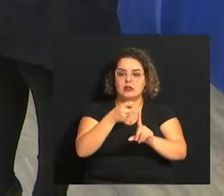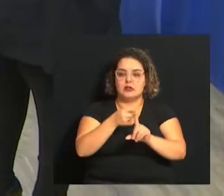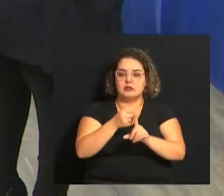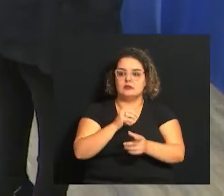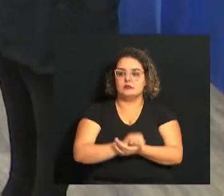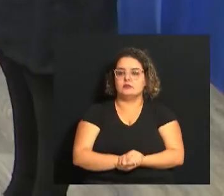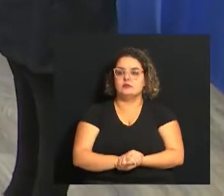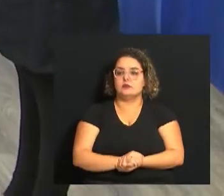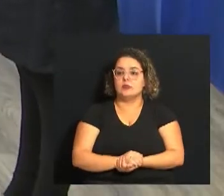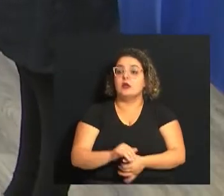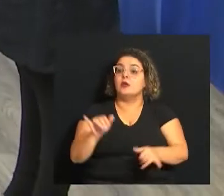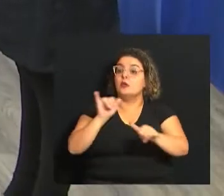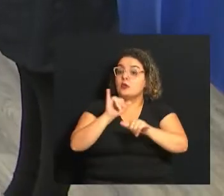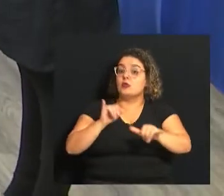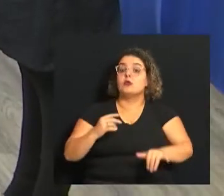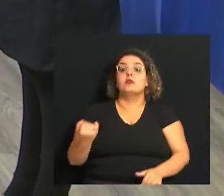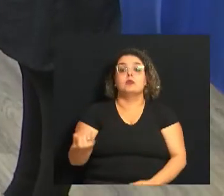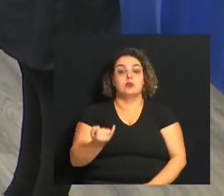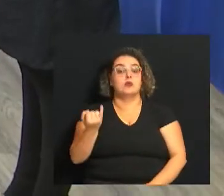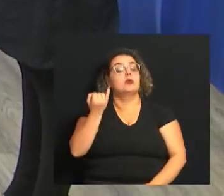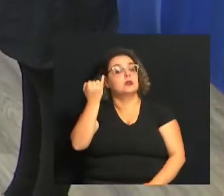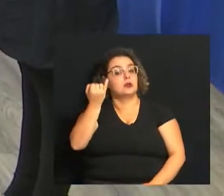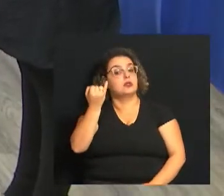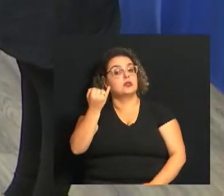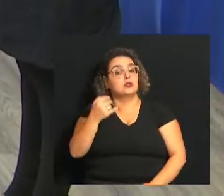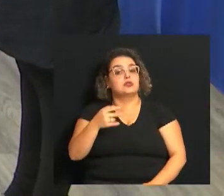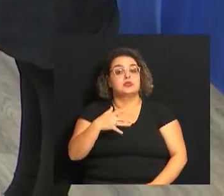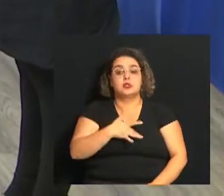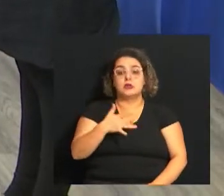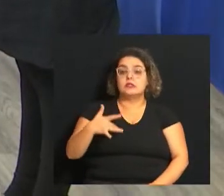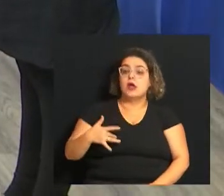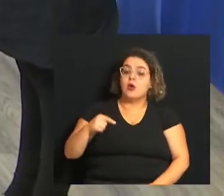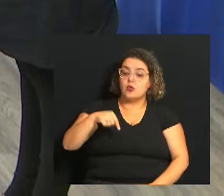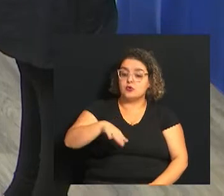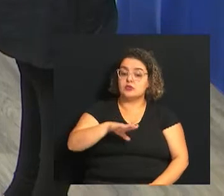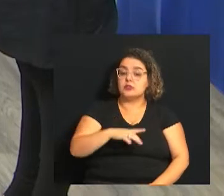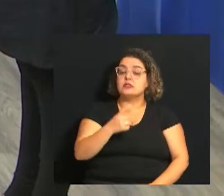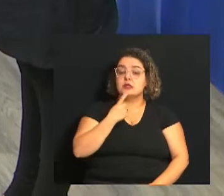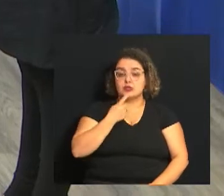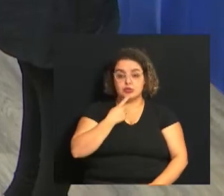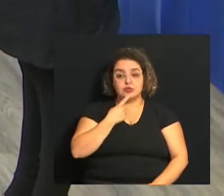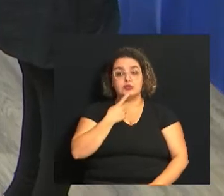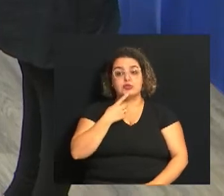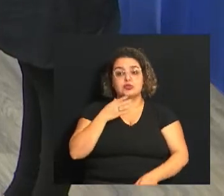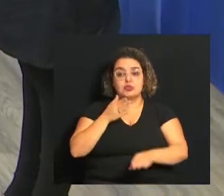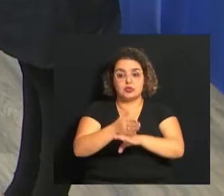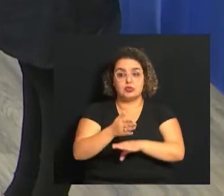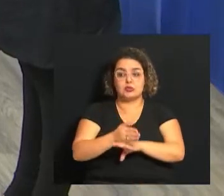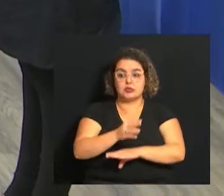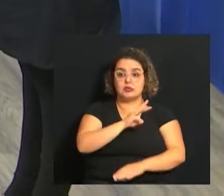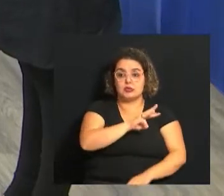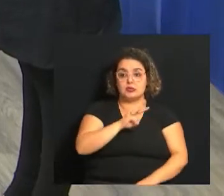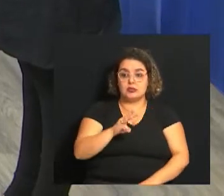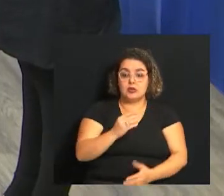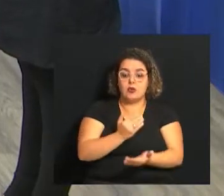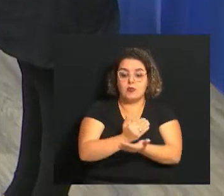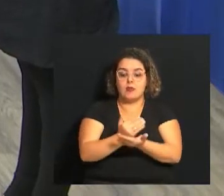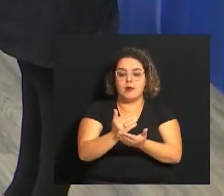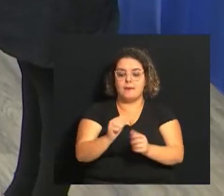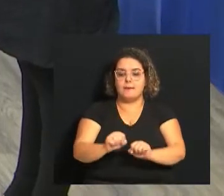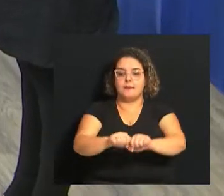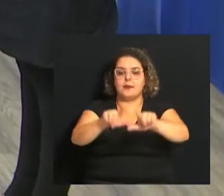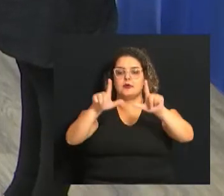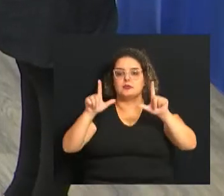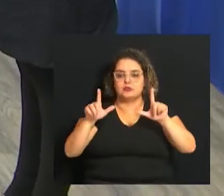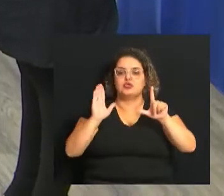Recado importantíssimo, então, em relação à saúde aqui no município de Campinas, e acessando o site logo no início, na primeira página, você